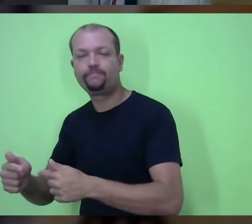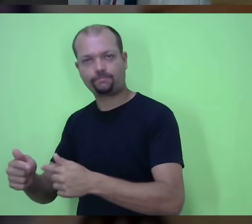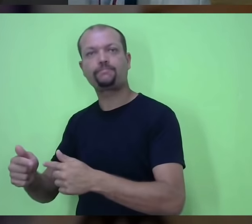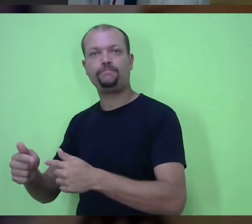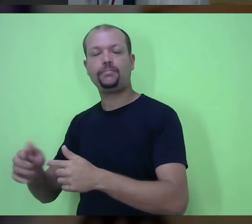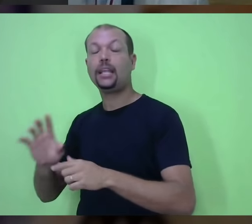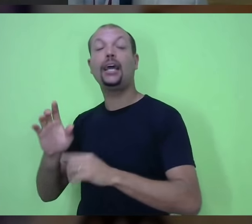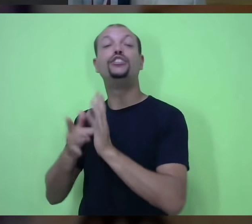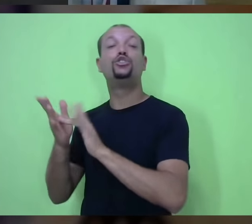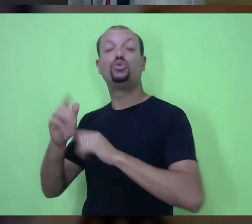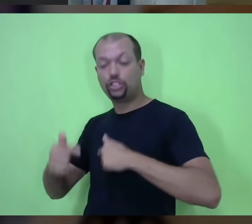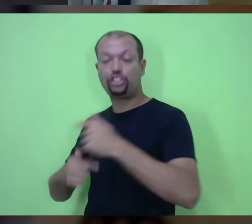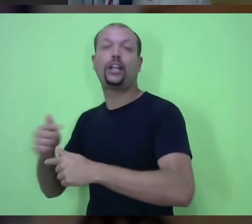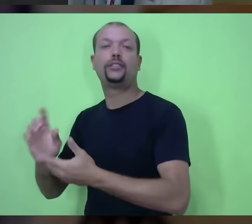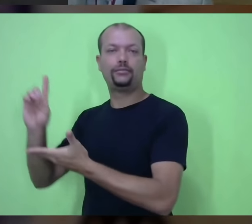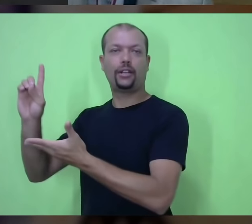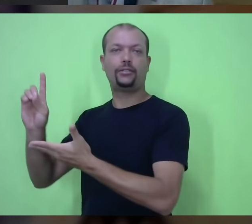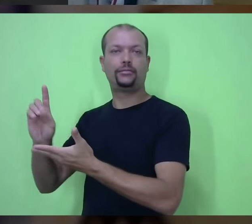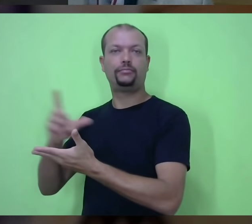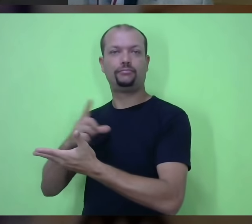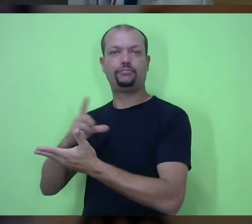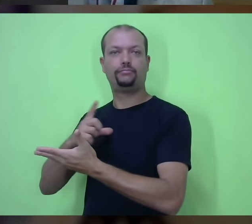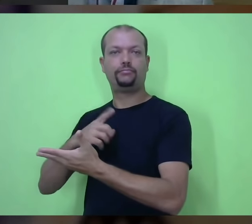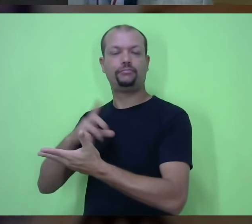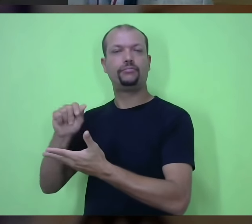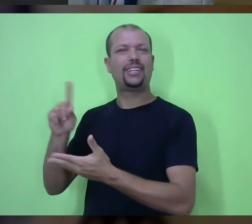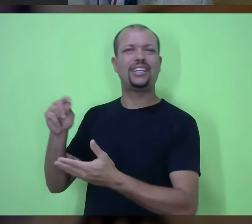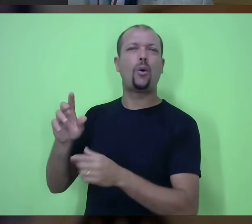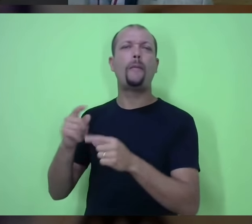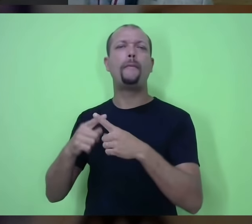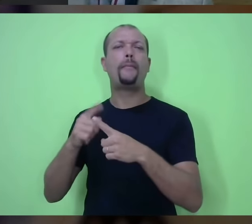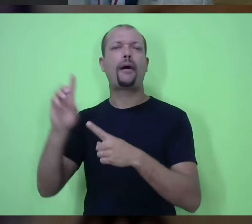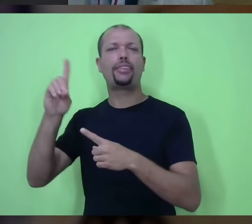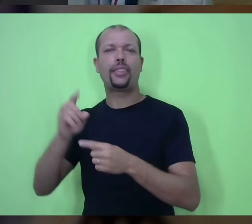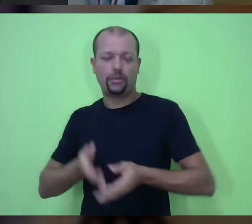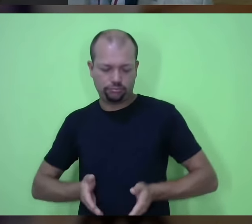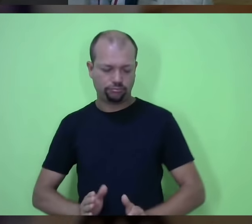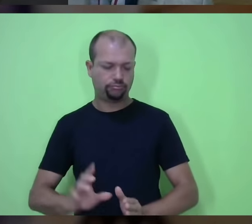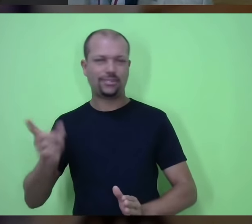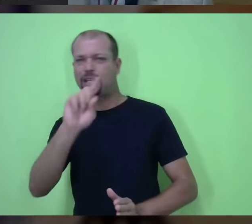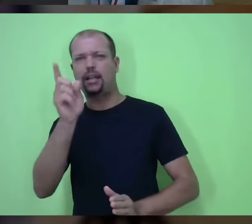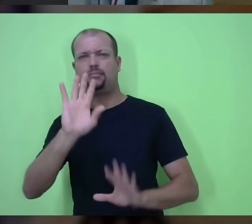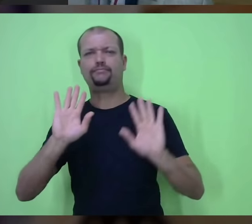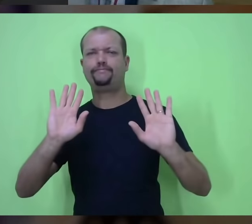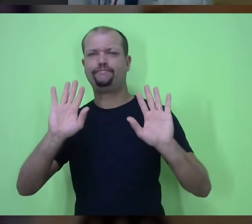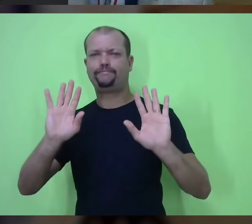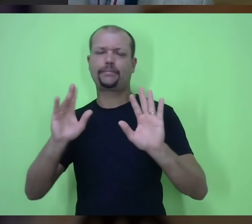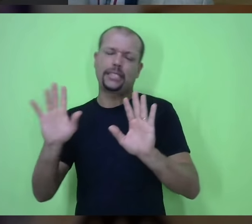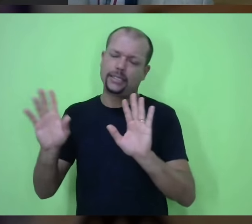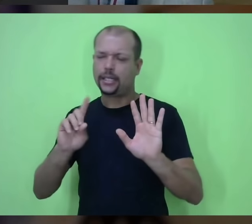gerado, ter sido criado, mas ter sido entronizado como filho de Deus. O Pai declara